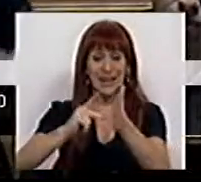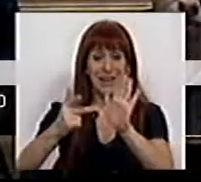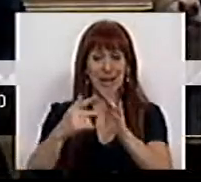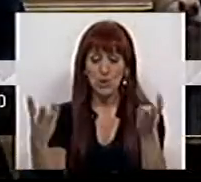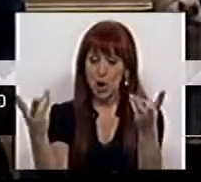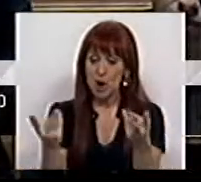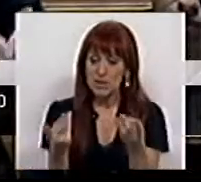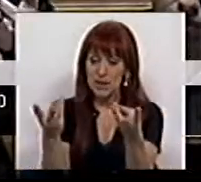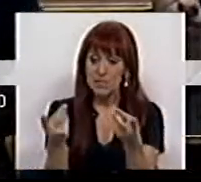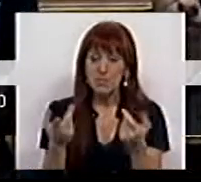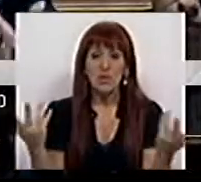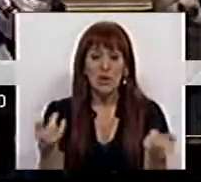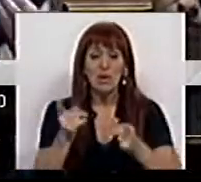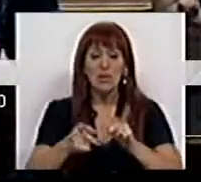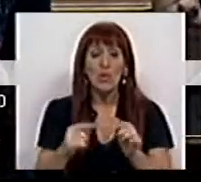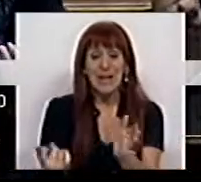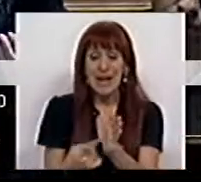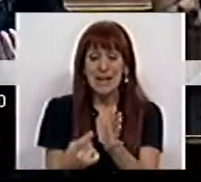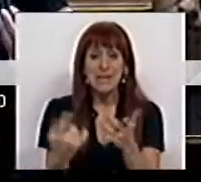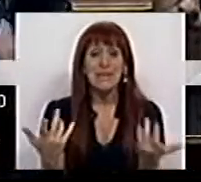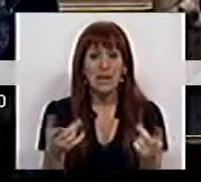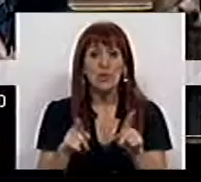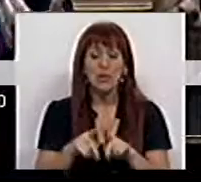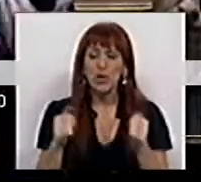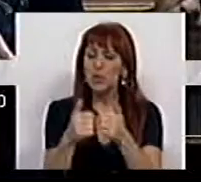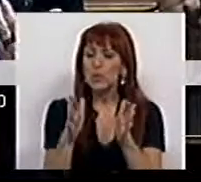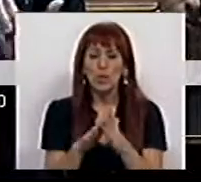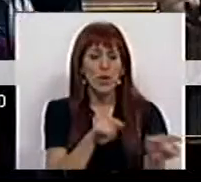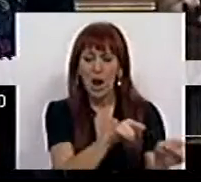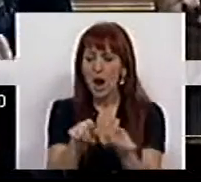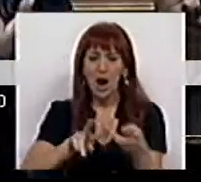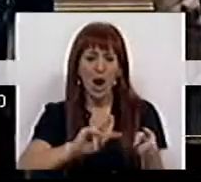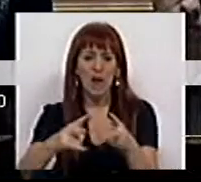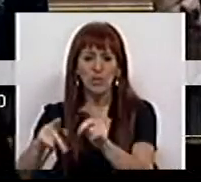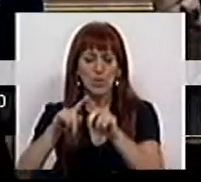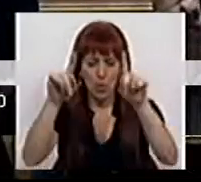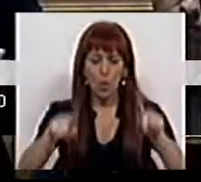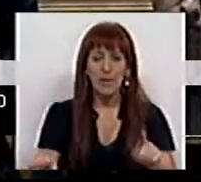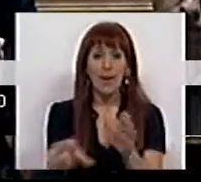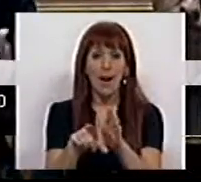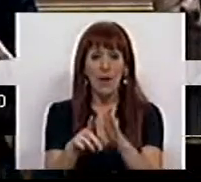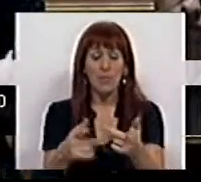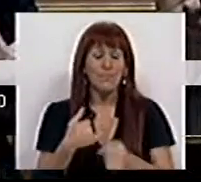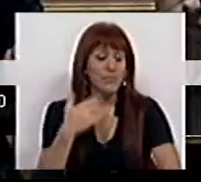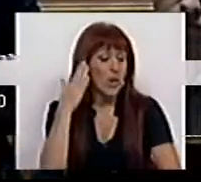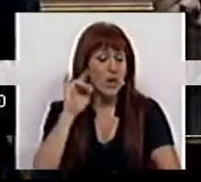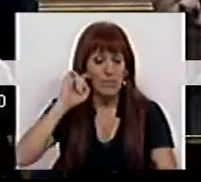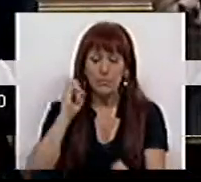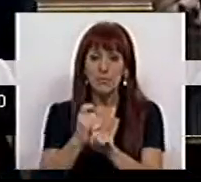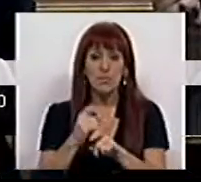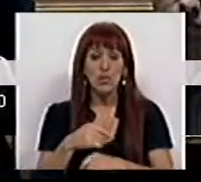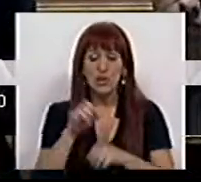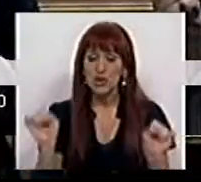técnicos, orçamentais, são os necessários para toda esta alteração do quadro legal. Acho que é uma exigência